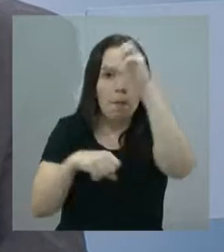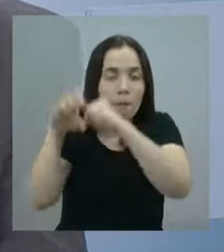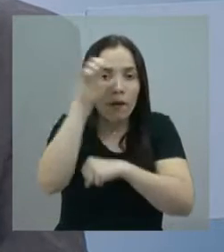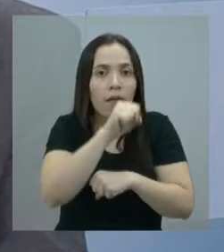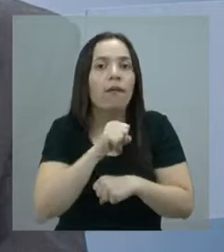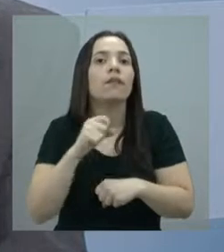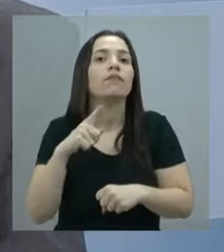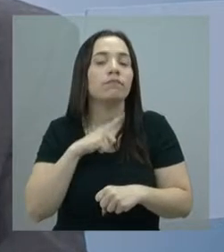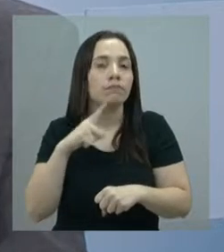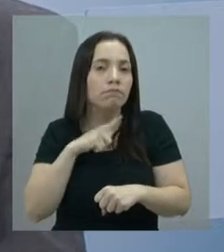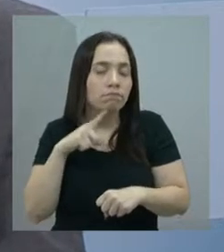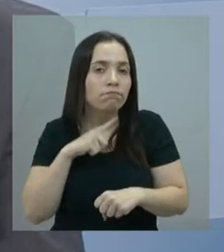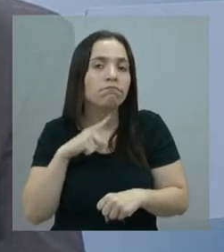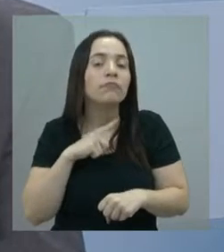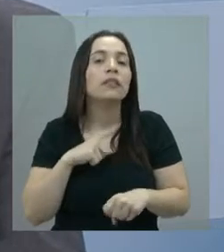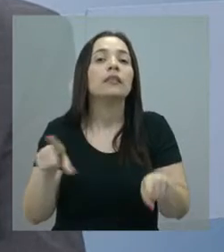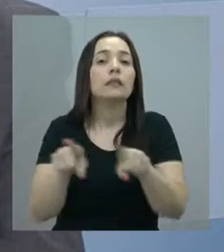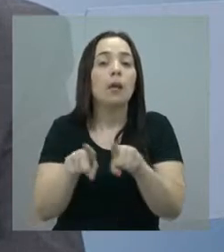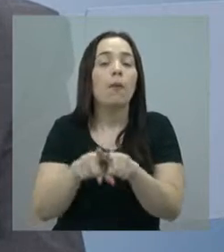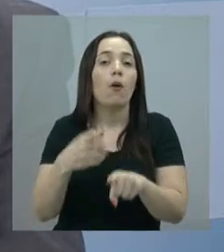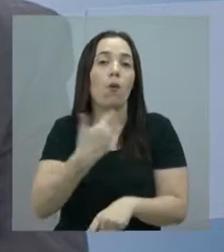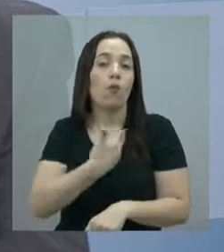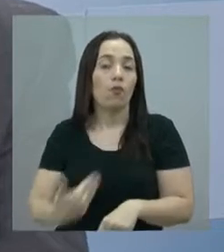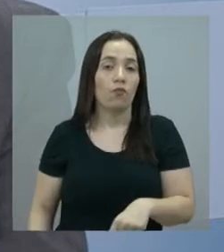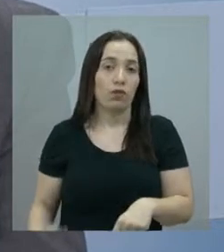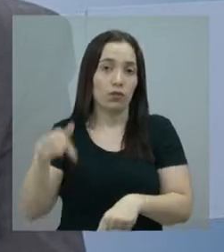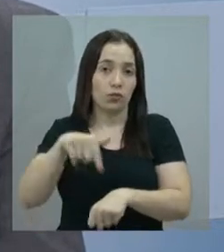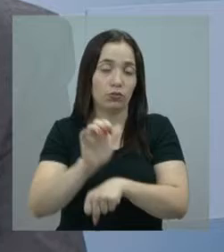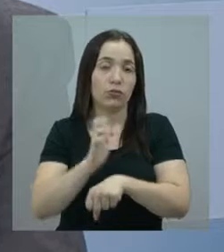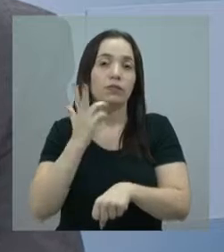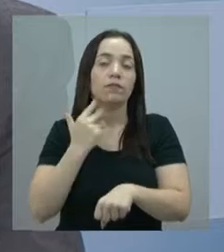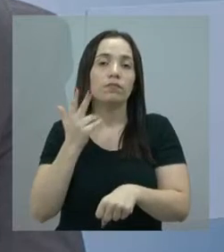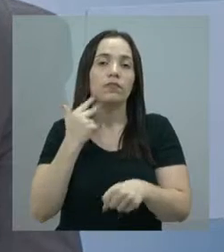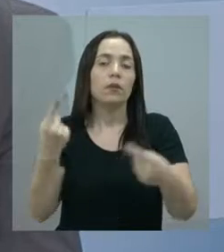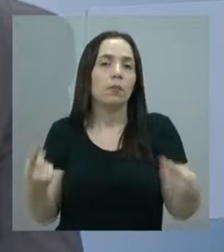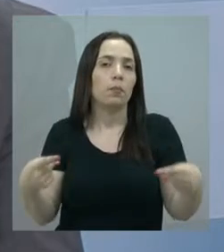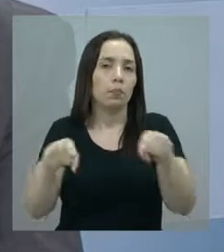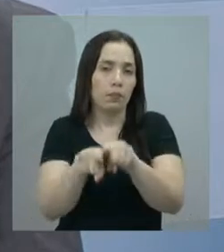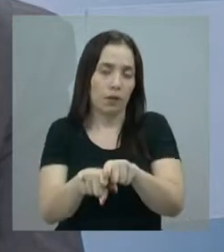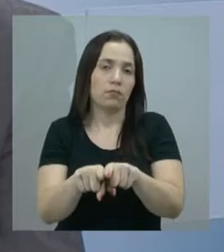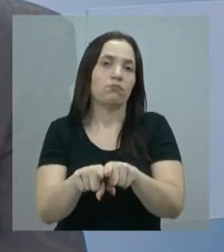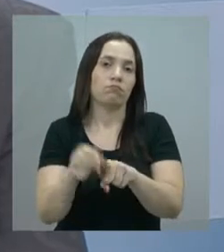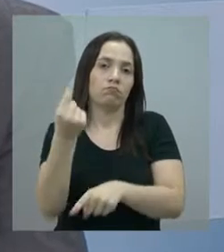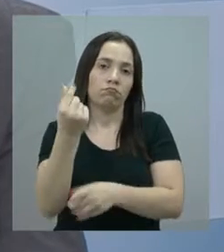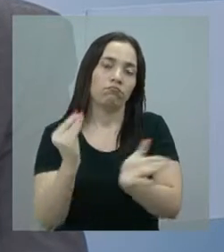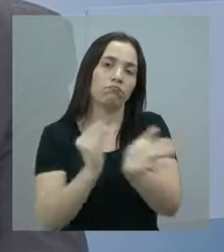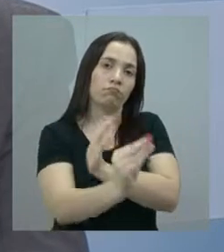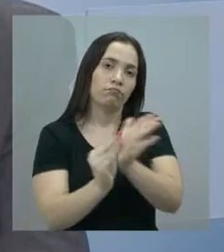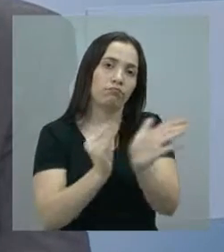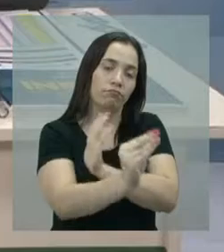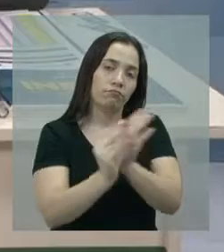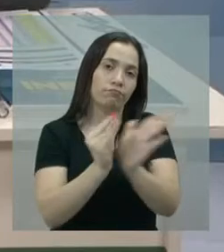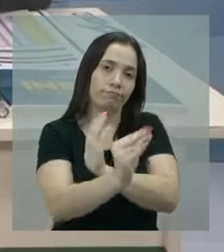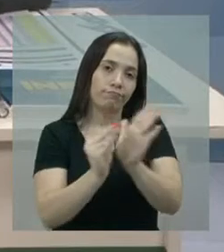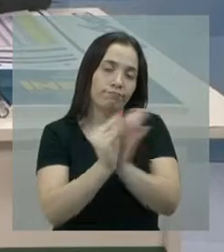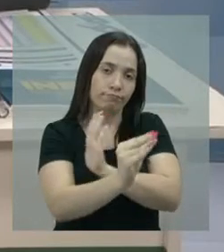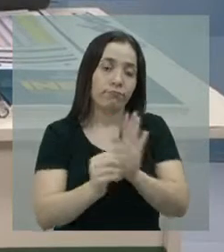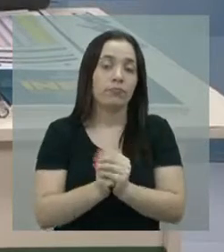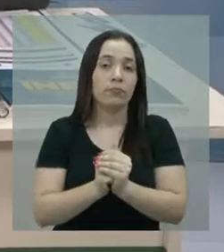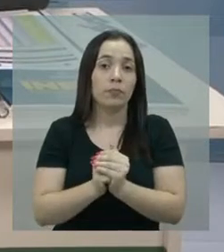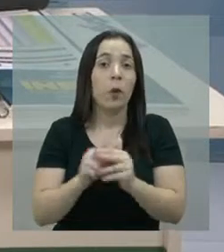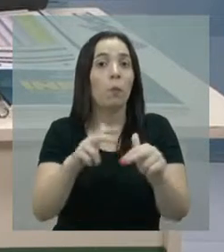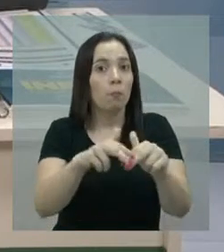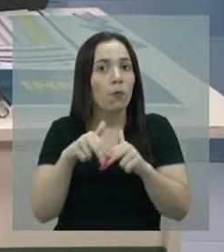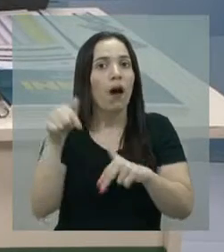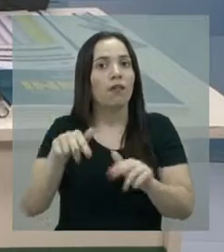associado ao governo do Estado com um suporte pedagógico e financeiro. O governo do Estado foi responsável o sucesso...